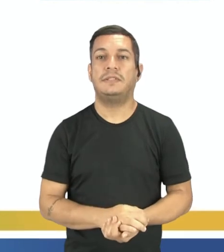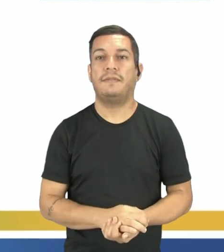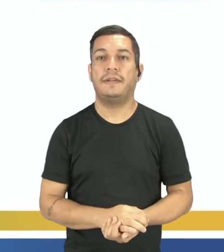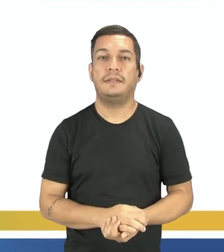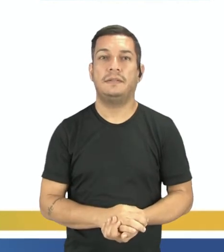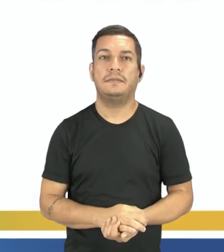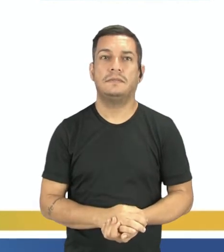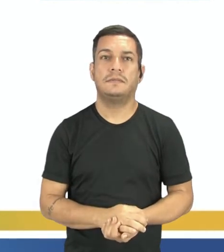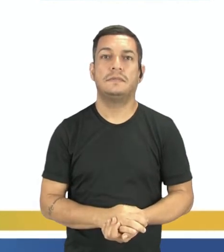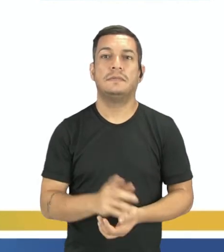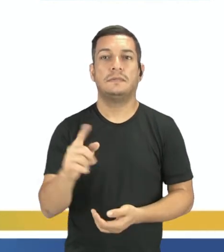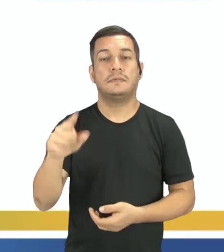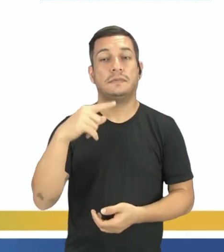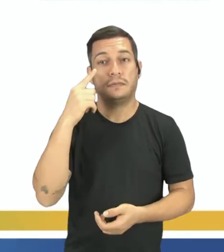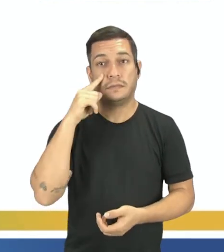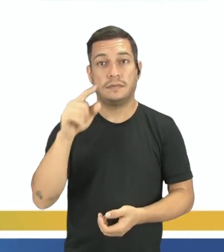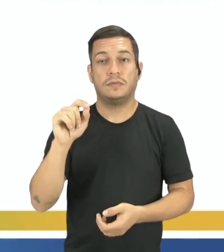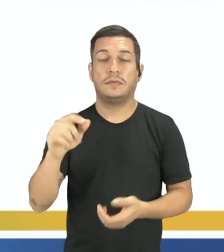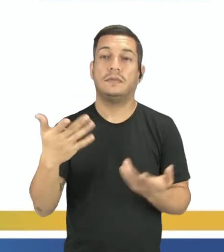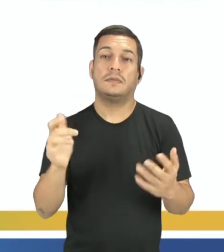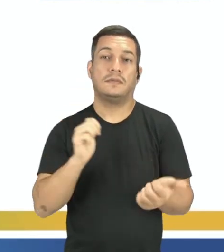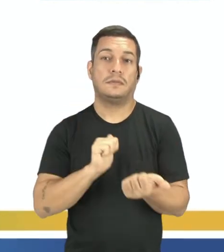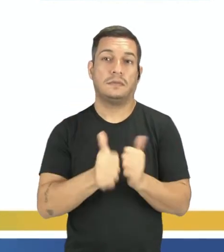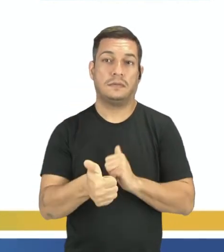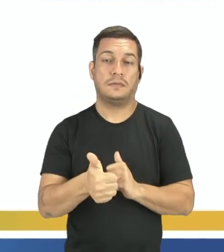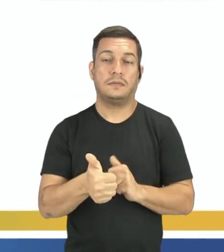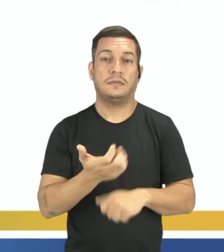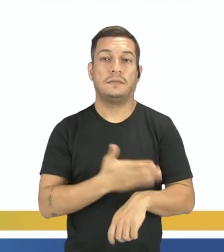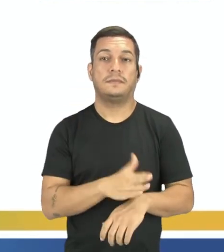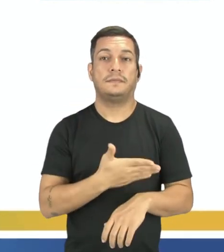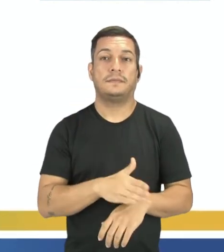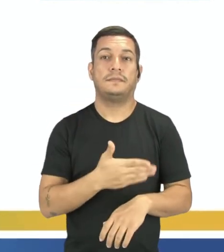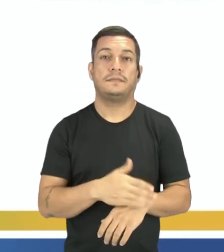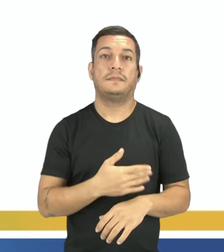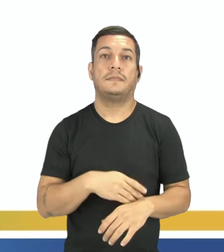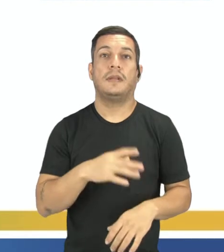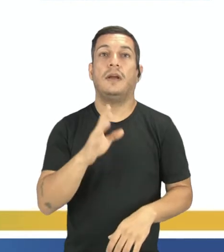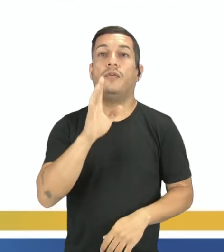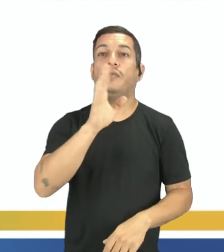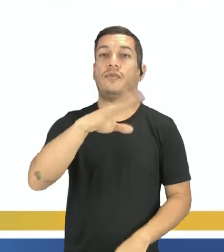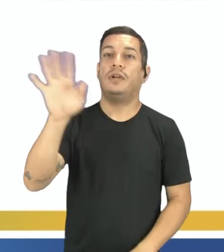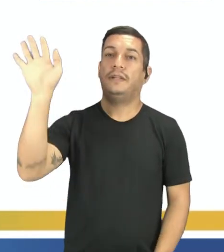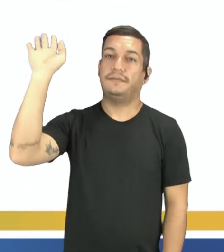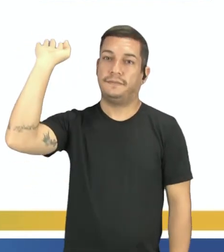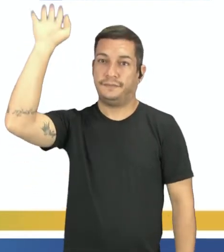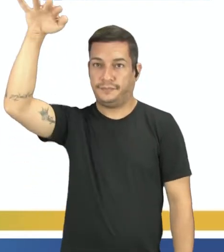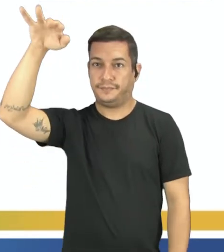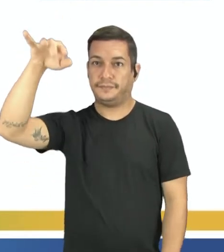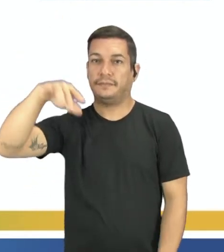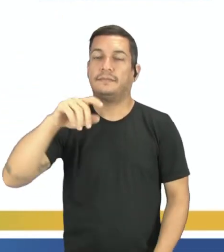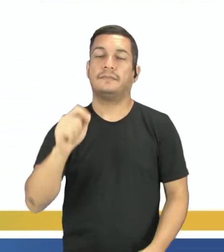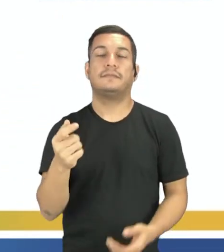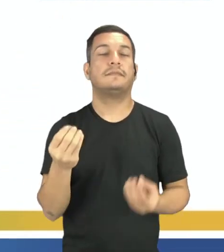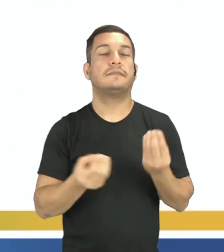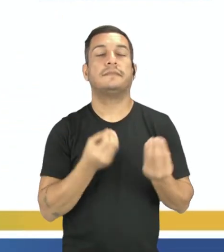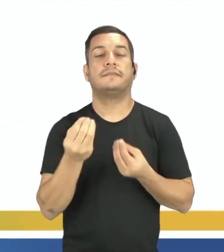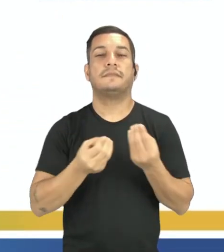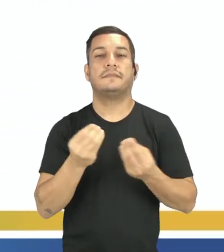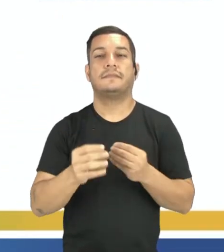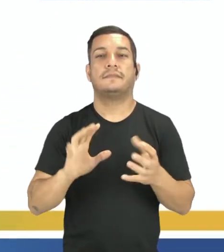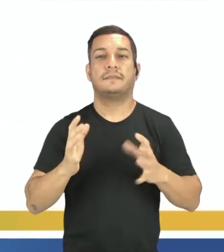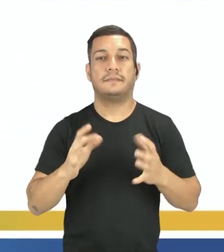Então, vocês podem observar qual o esporte que está sendo praticado. Seria o voleibol, não é isso? Em que condições? A bola